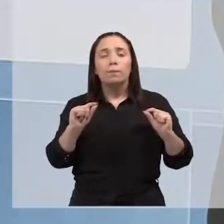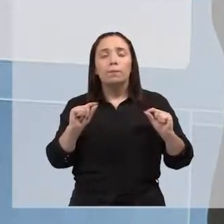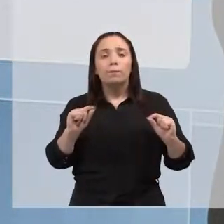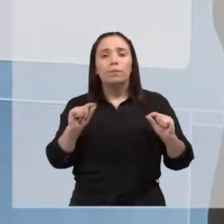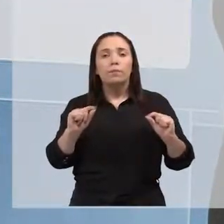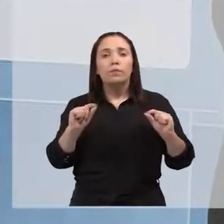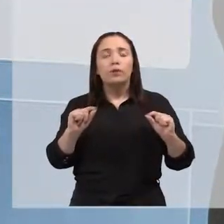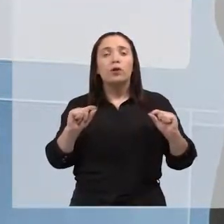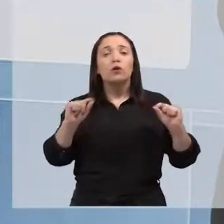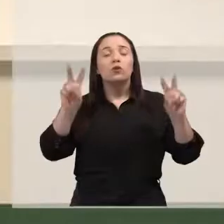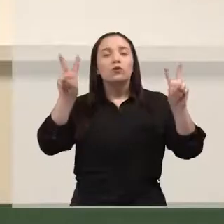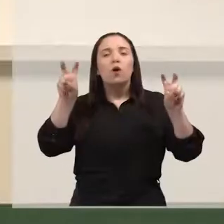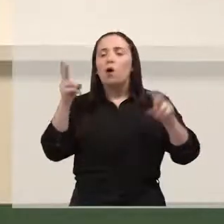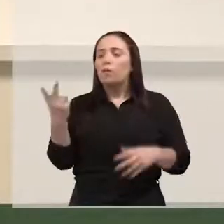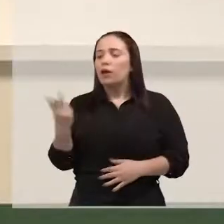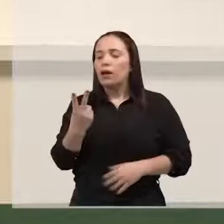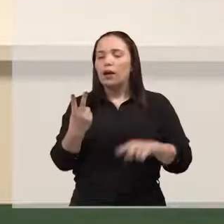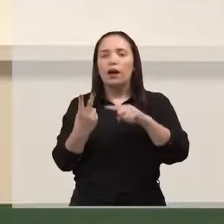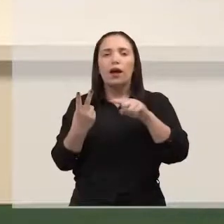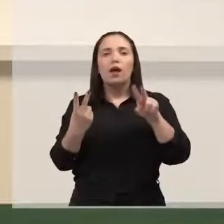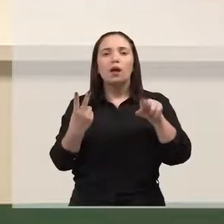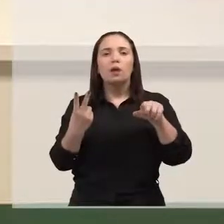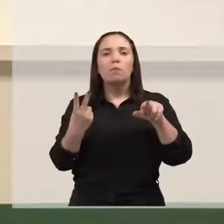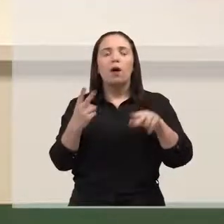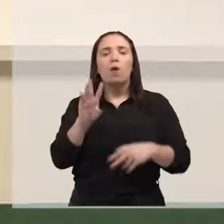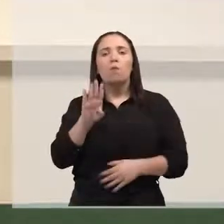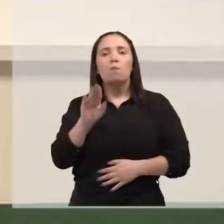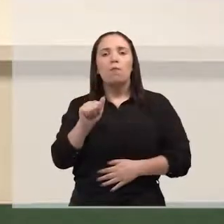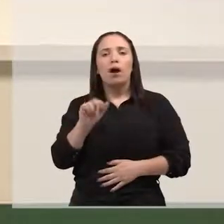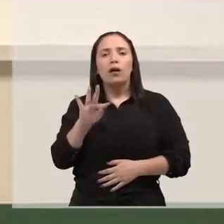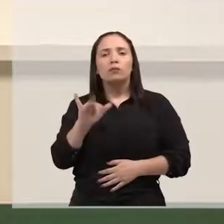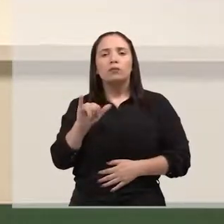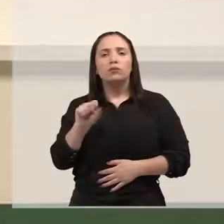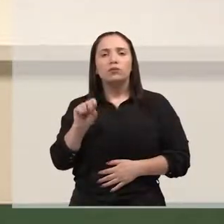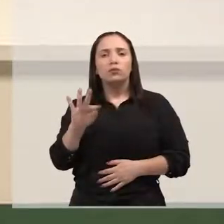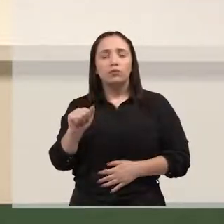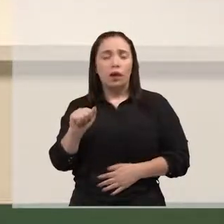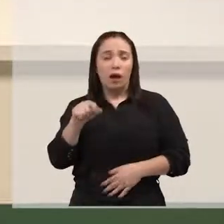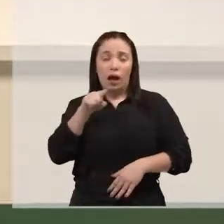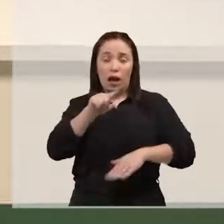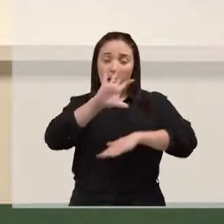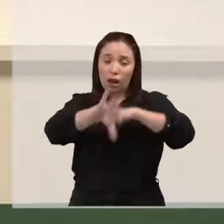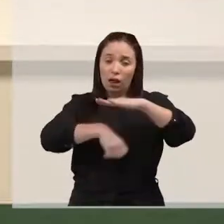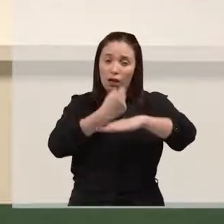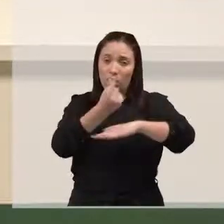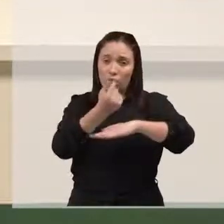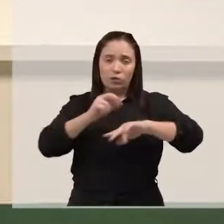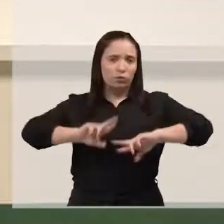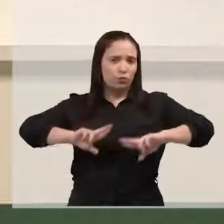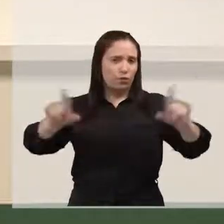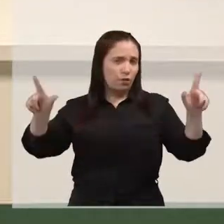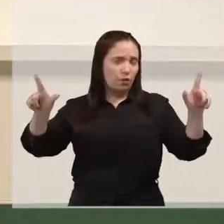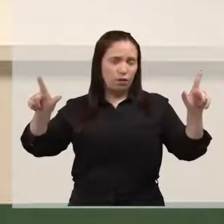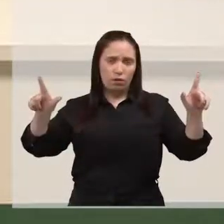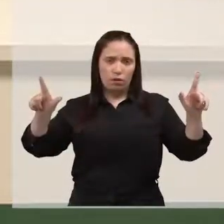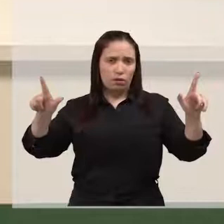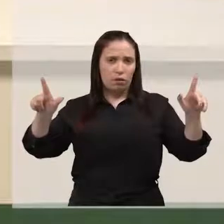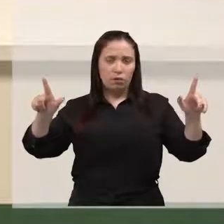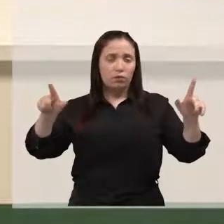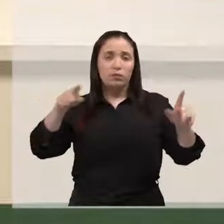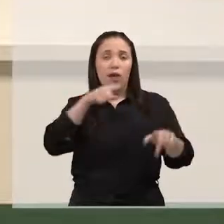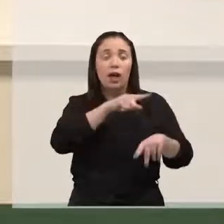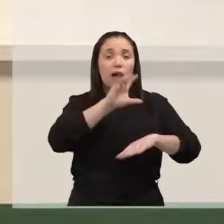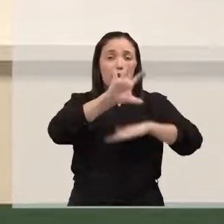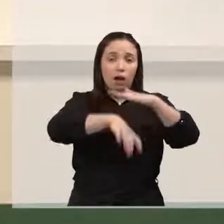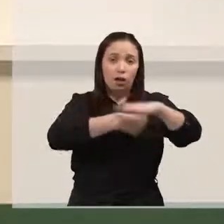que envolve os irmãos Batista, não é Lava Jato, né? Não tem nada a ver com Lava Jato. Lava Jato é especificamente em relação à